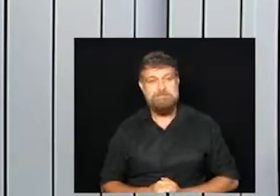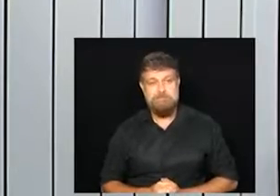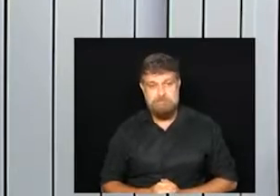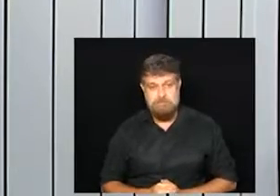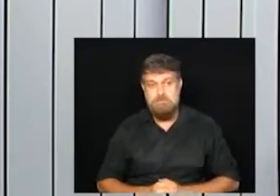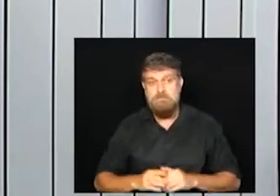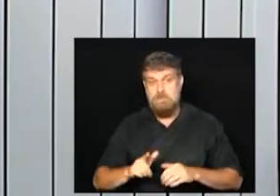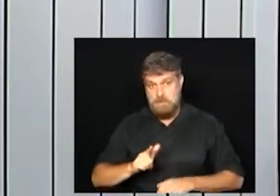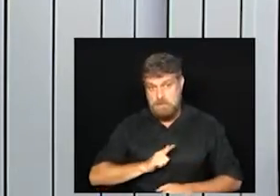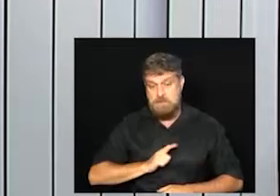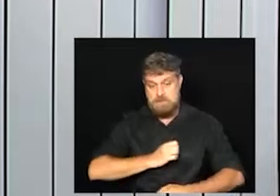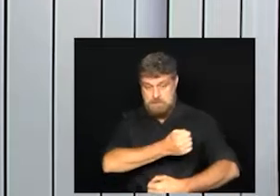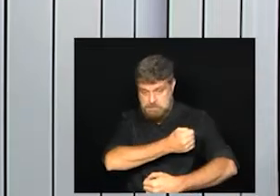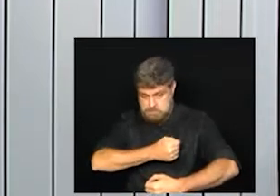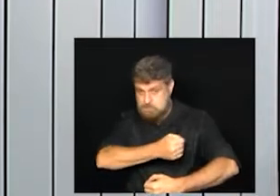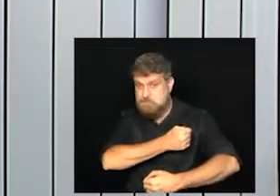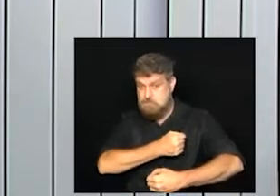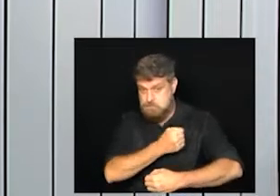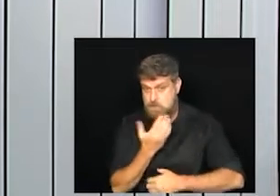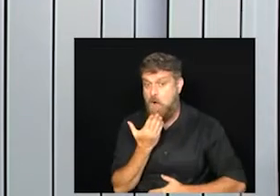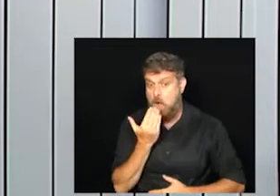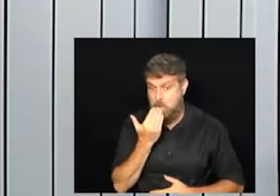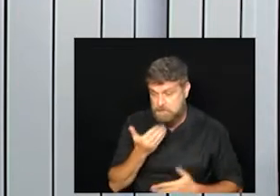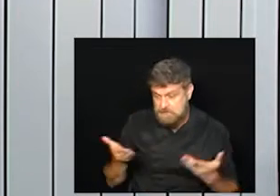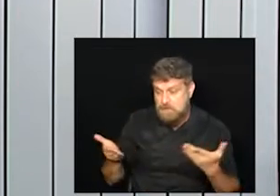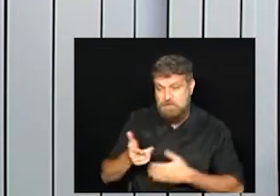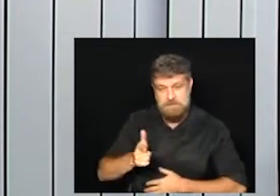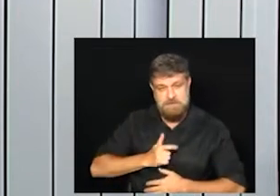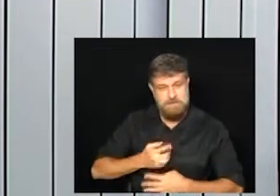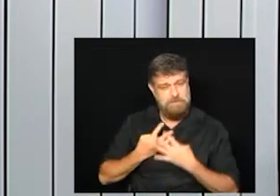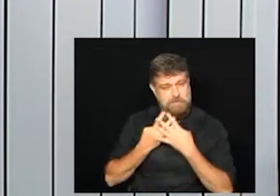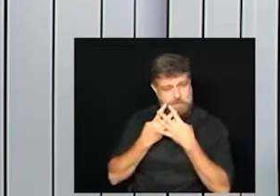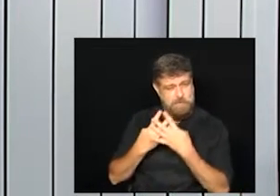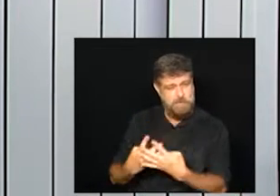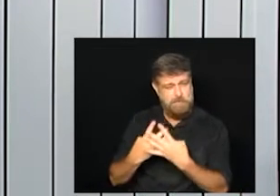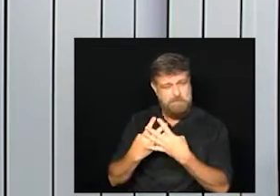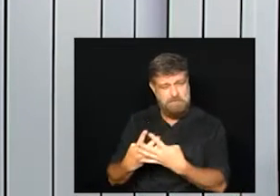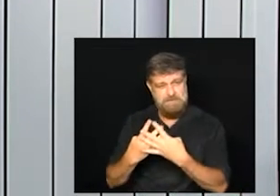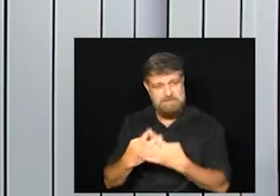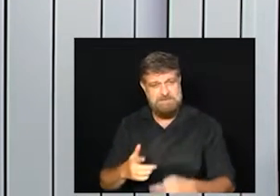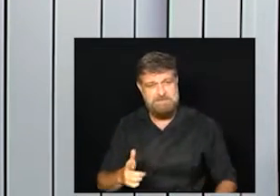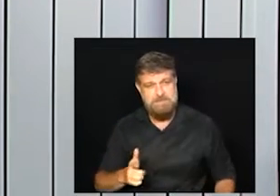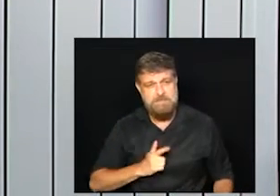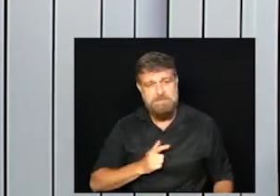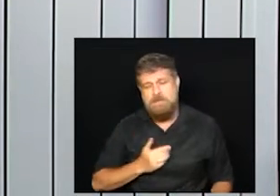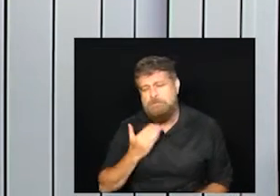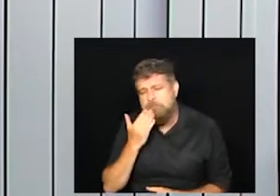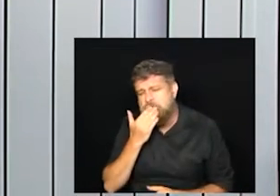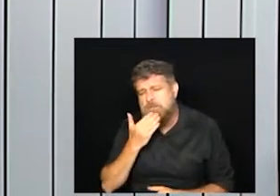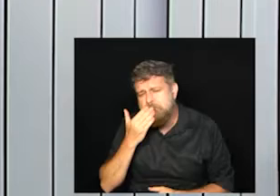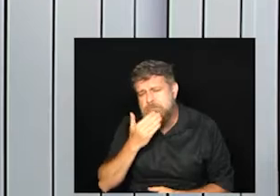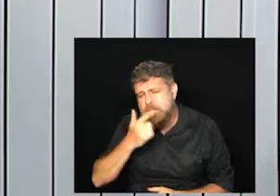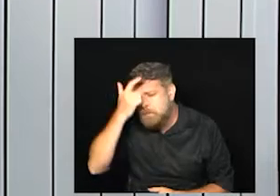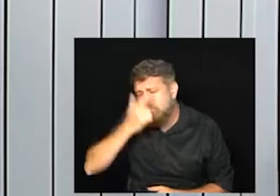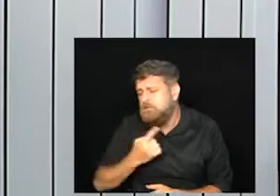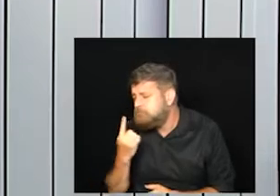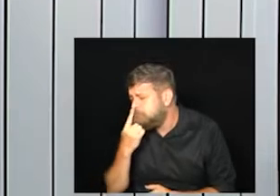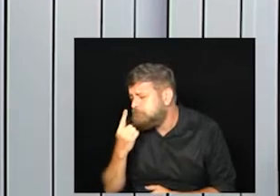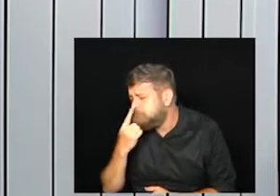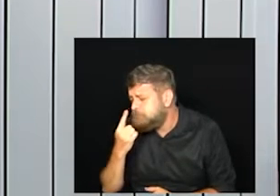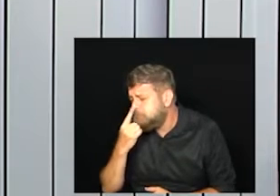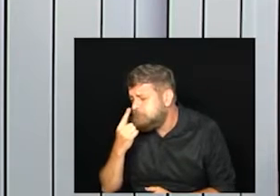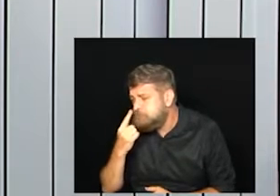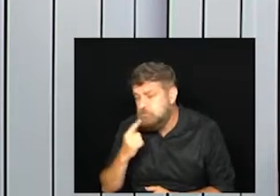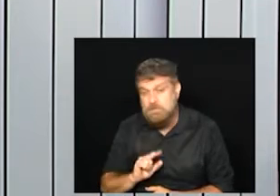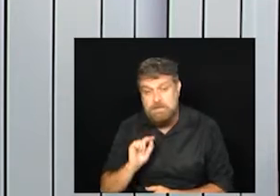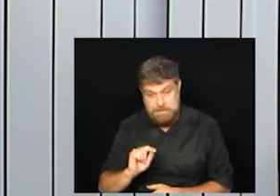E tem culinária ainda no programa de hoje e confesso a você, é a sobremesa que eu mais gosto, que eu sinto mais prazer.